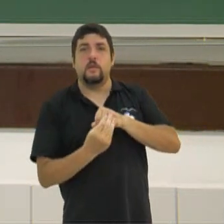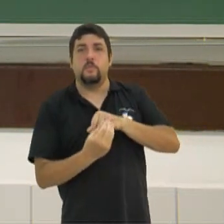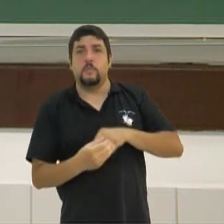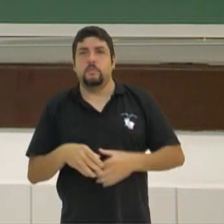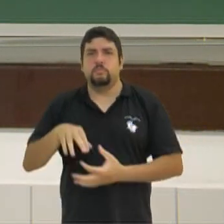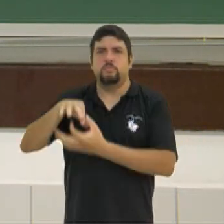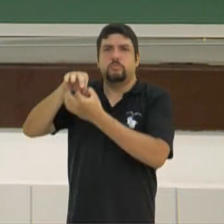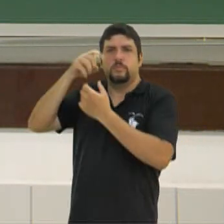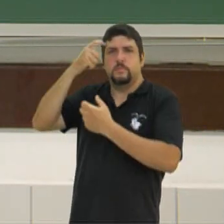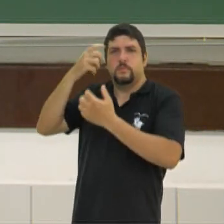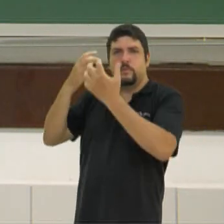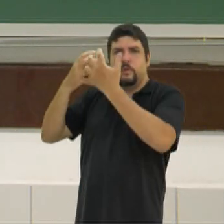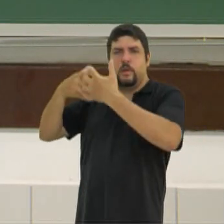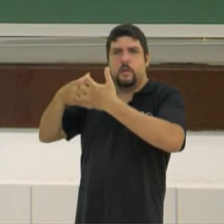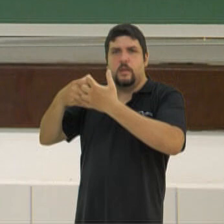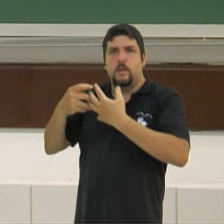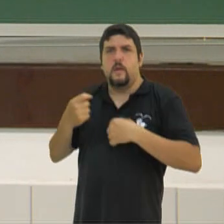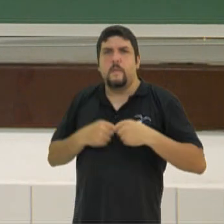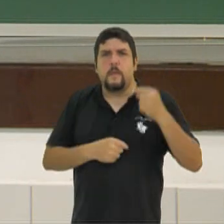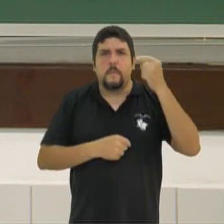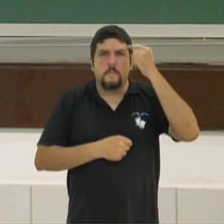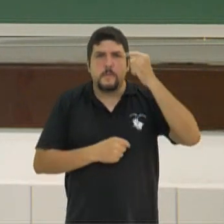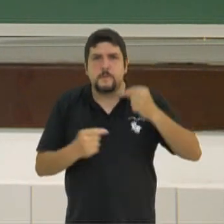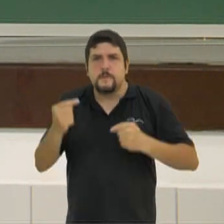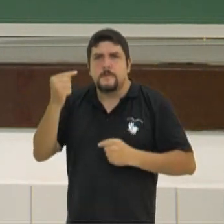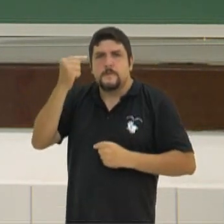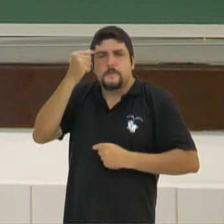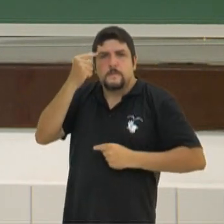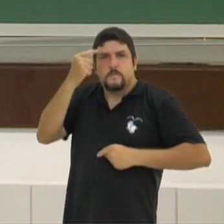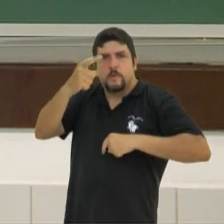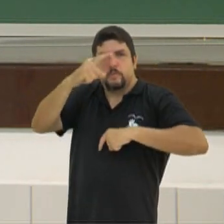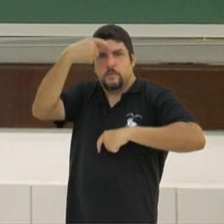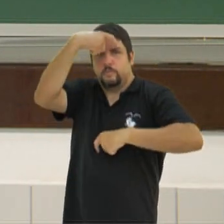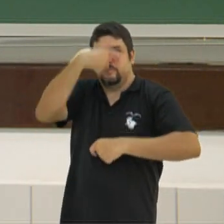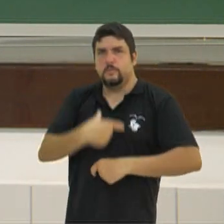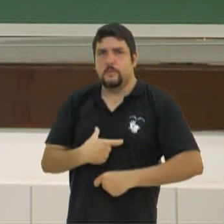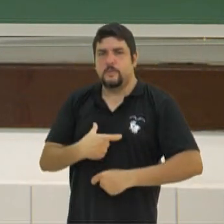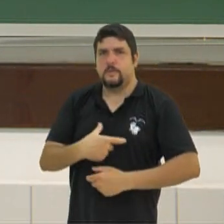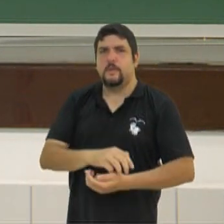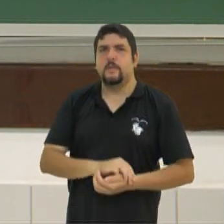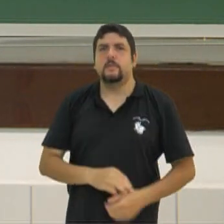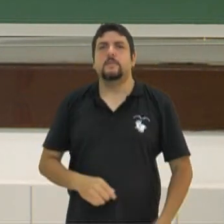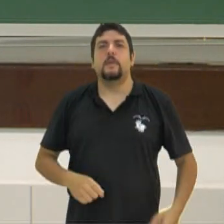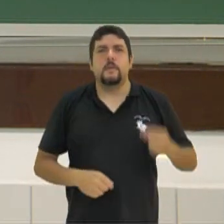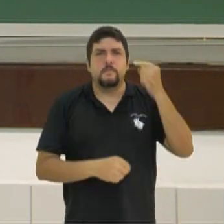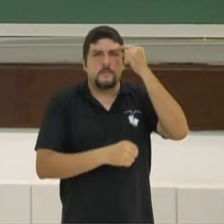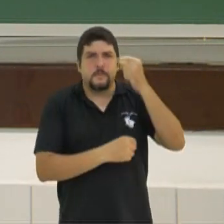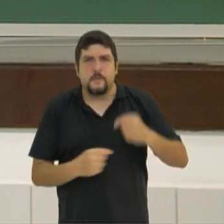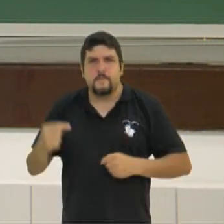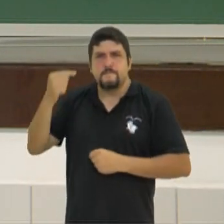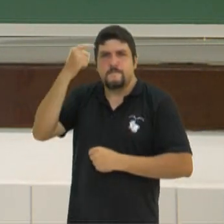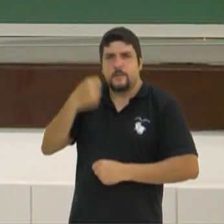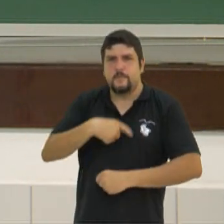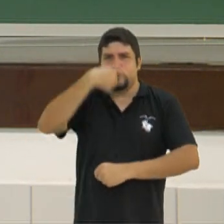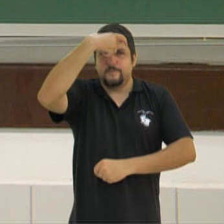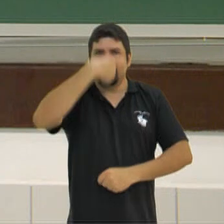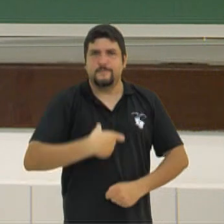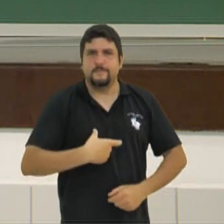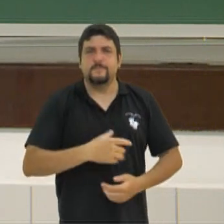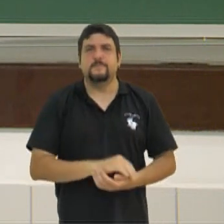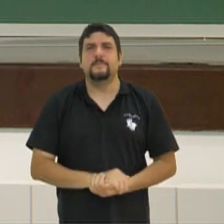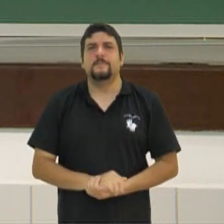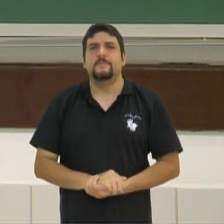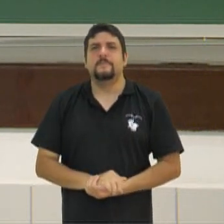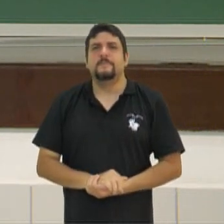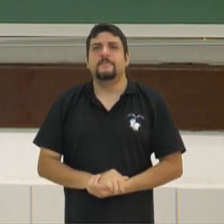racional. Penso, penso, penso logo existo, penso, penso, penso logo existo. É